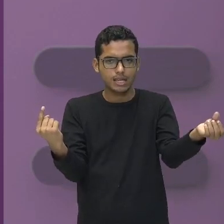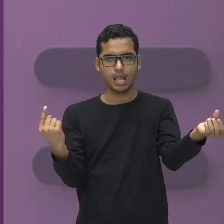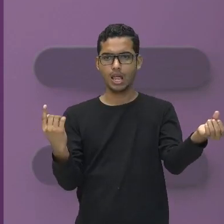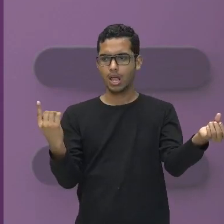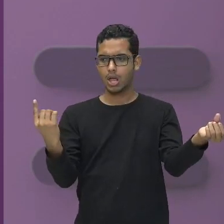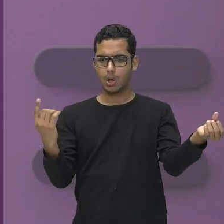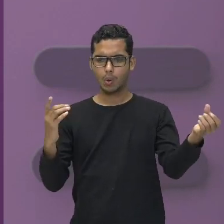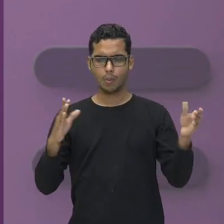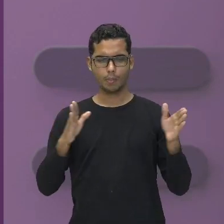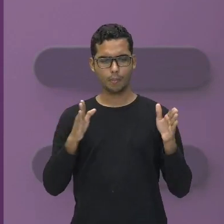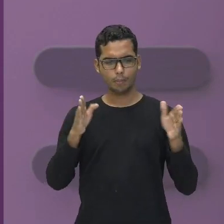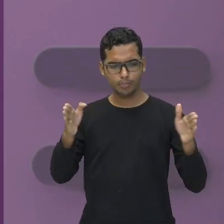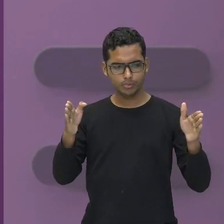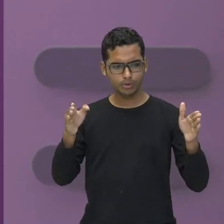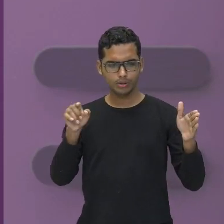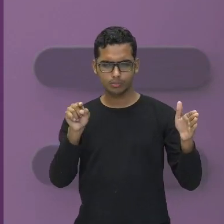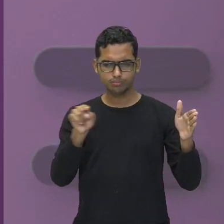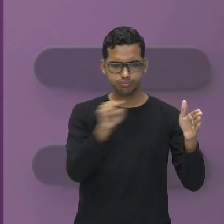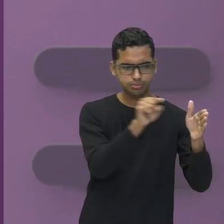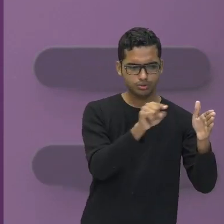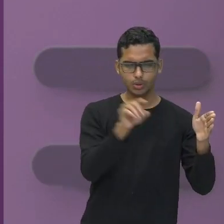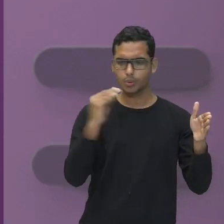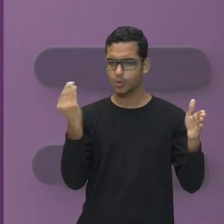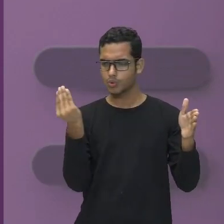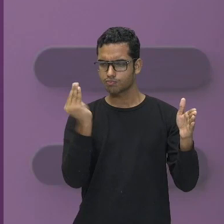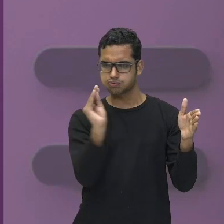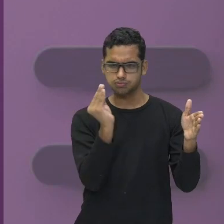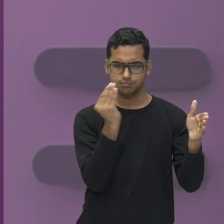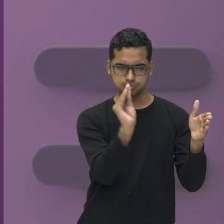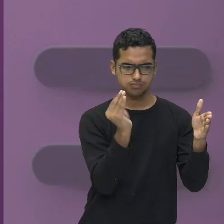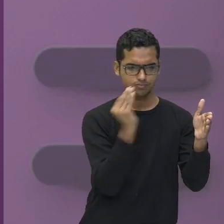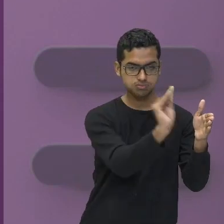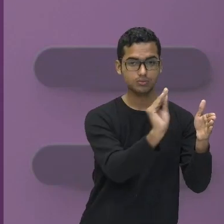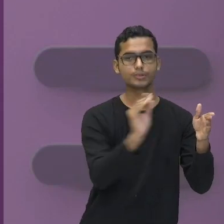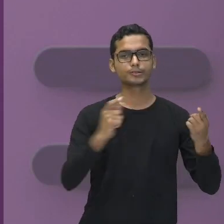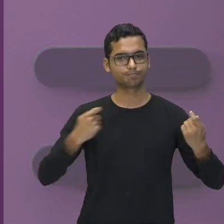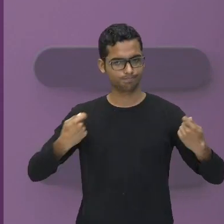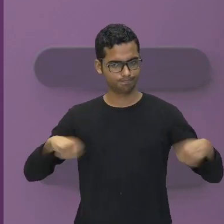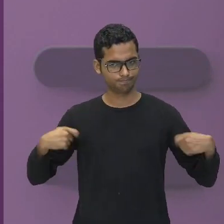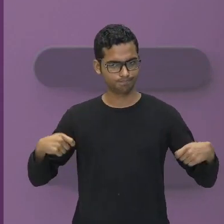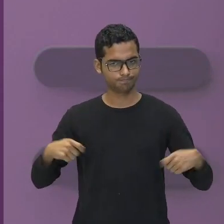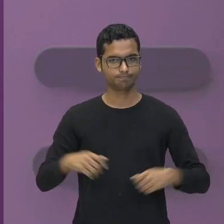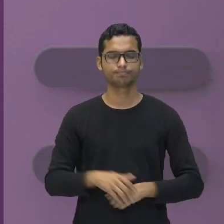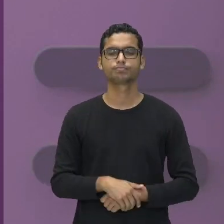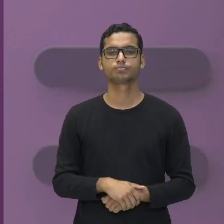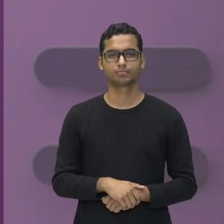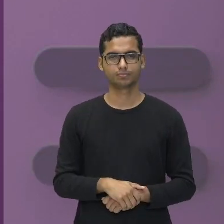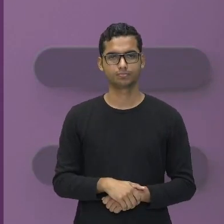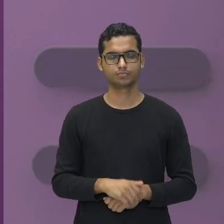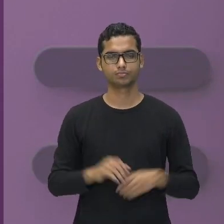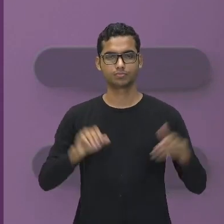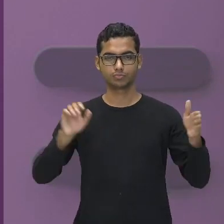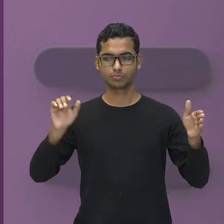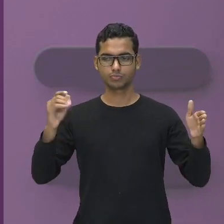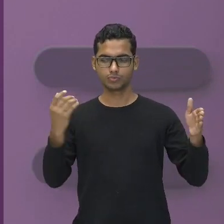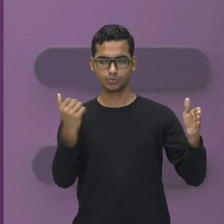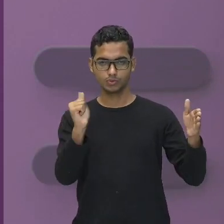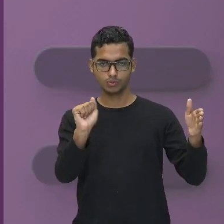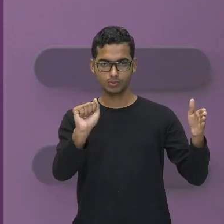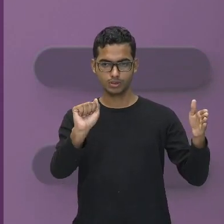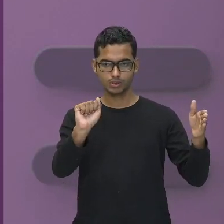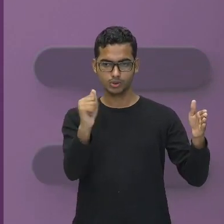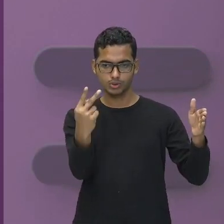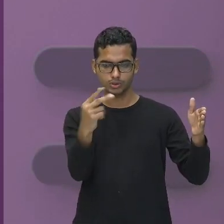precisamos inserir os demais termos entre o A1 e o A6, ou seja, o A2, o A3, o A4 e o